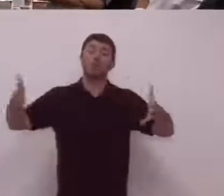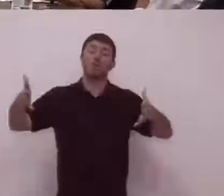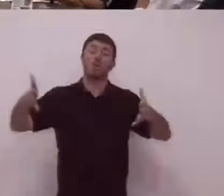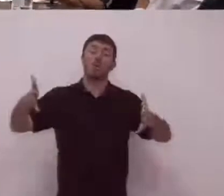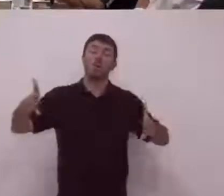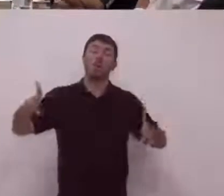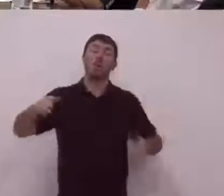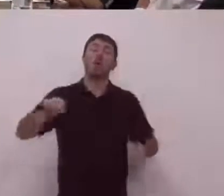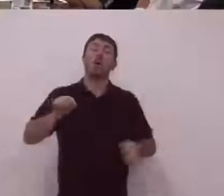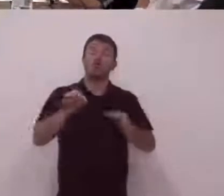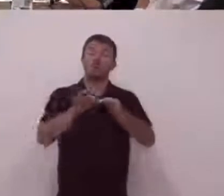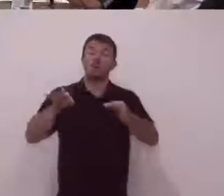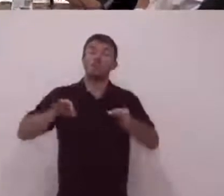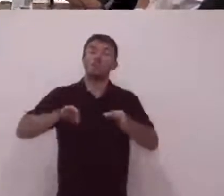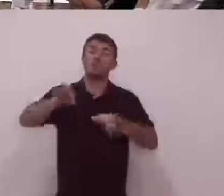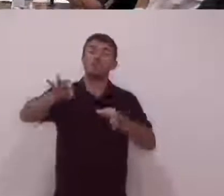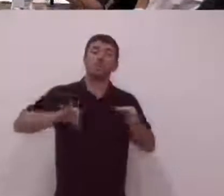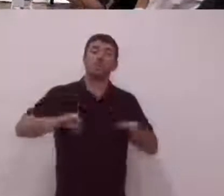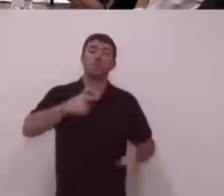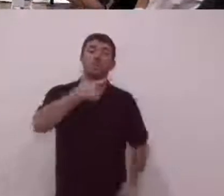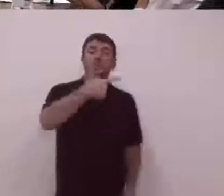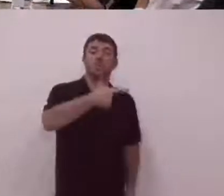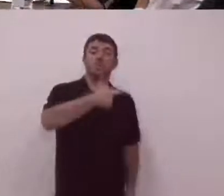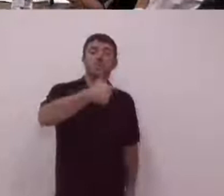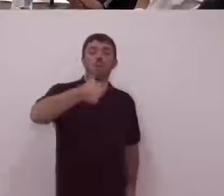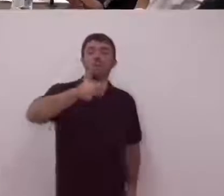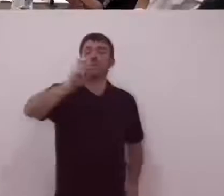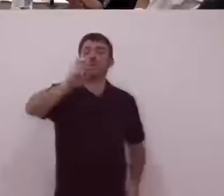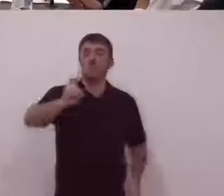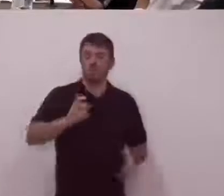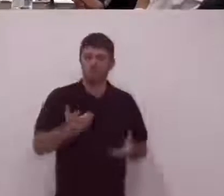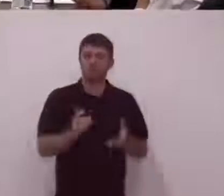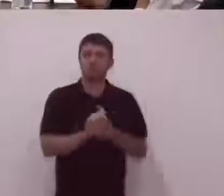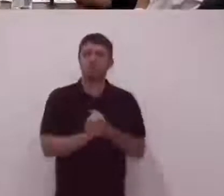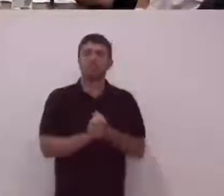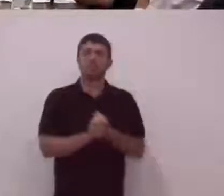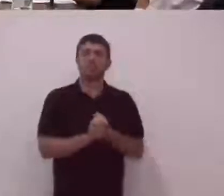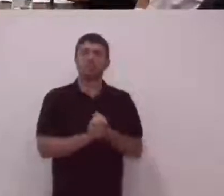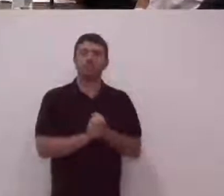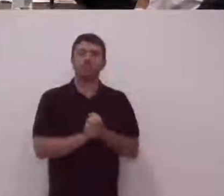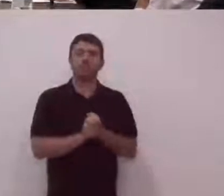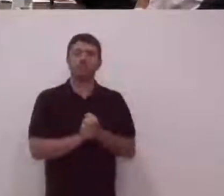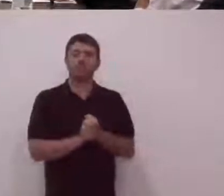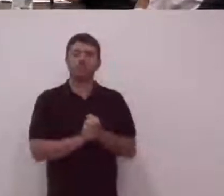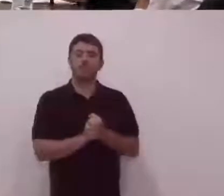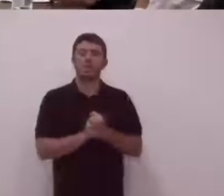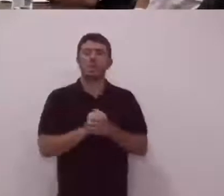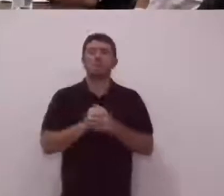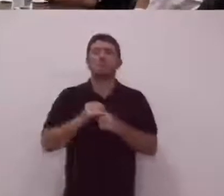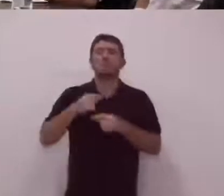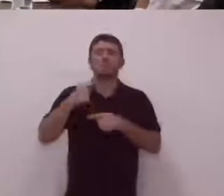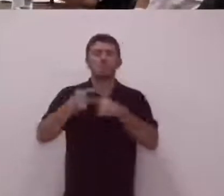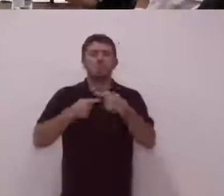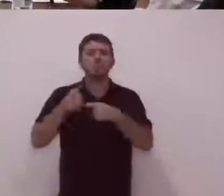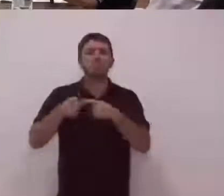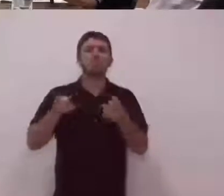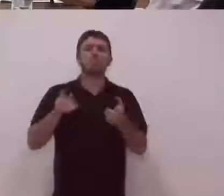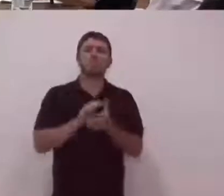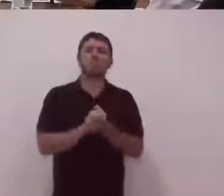No dia 24 de junho de 2016, o então secretário municipal de transporte e defesa social, o senhor Antônio Luiz Falsarella,